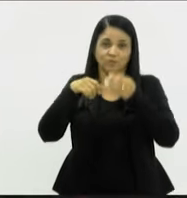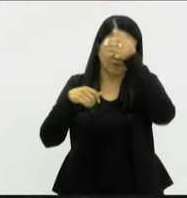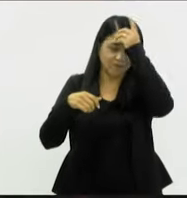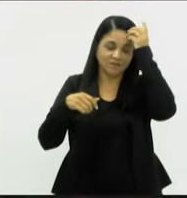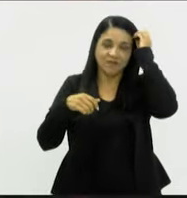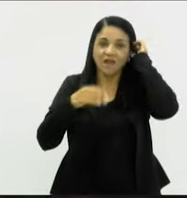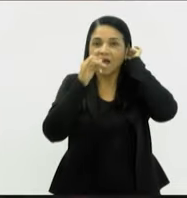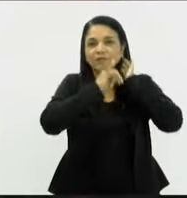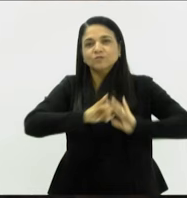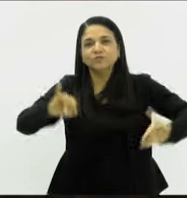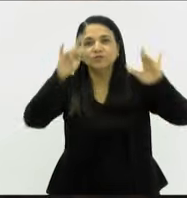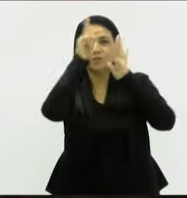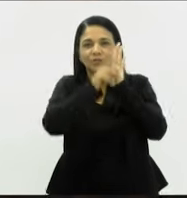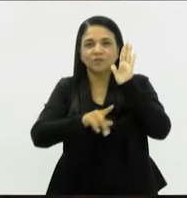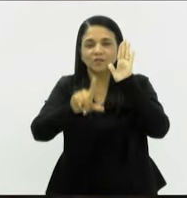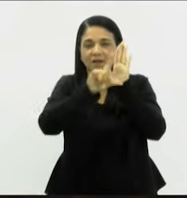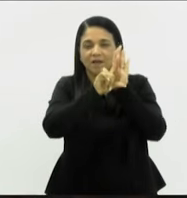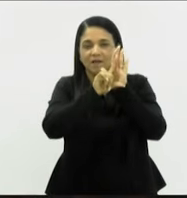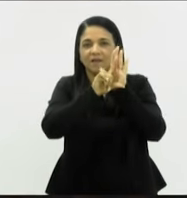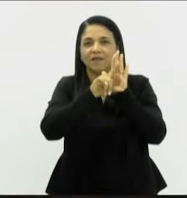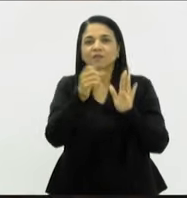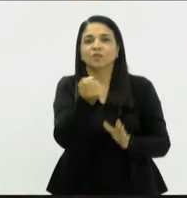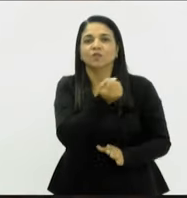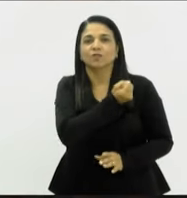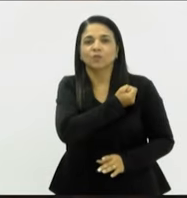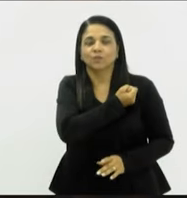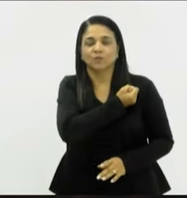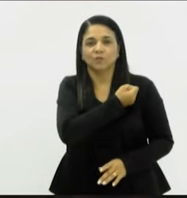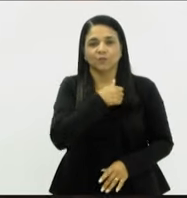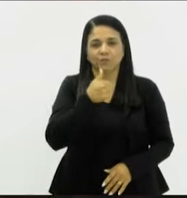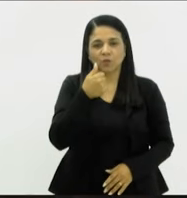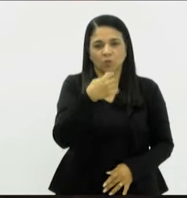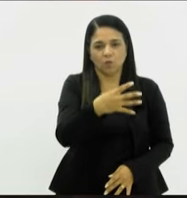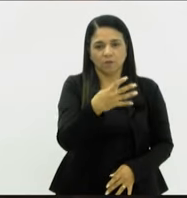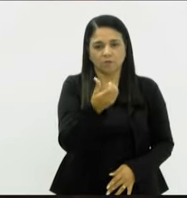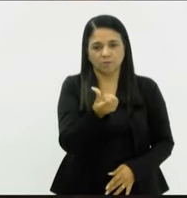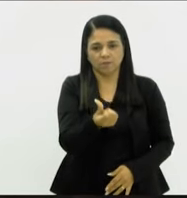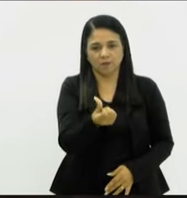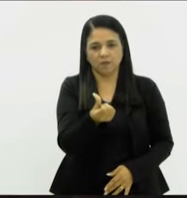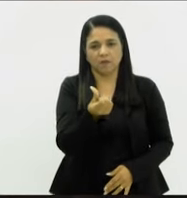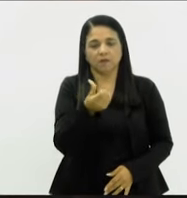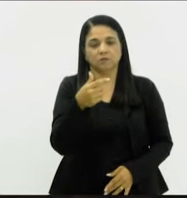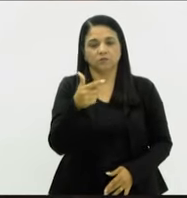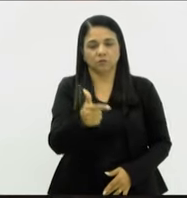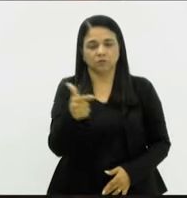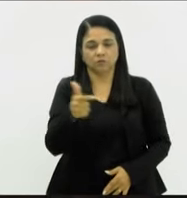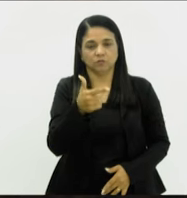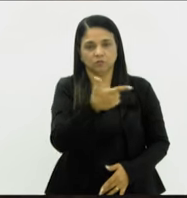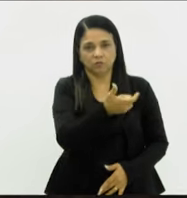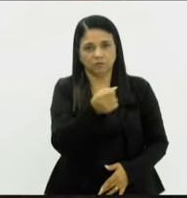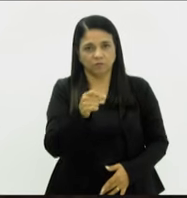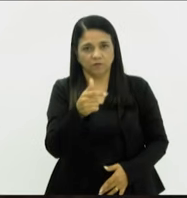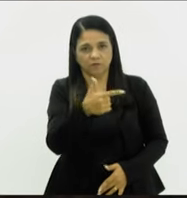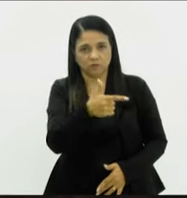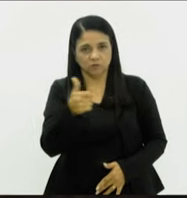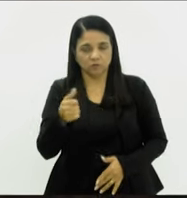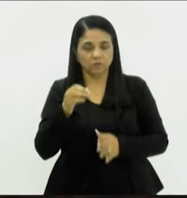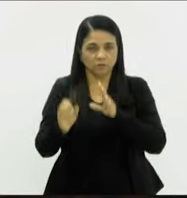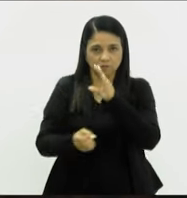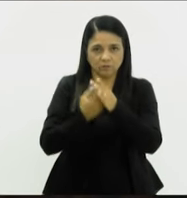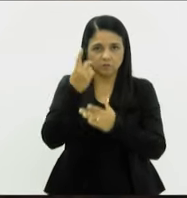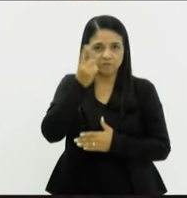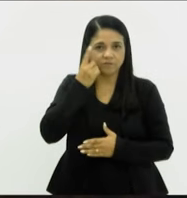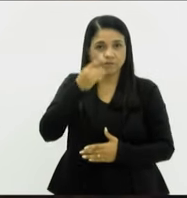Anuncio. Projeto de lei de número 4622 de 2021, de autoria da